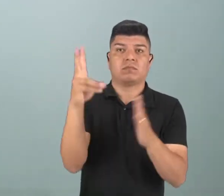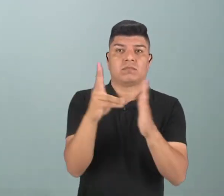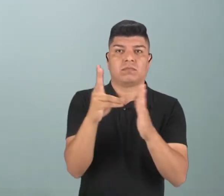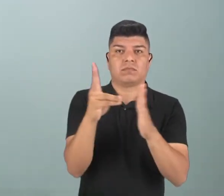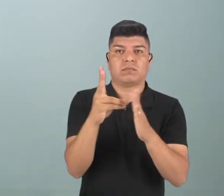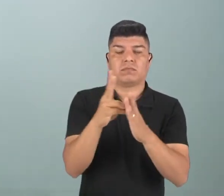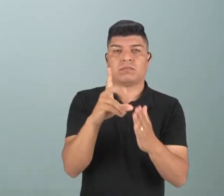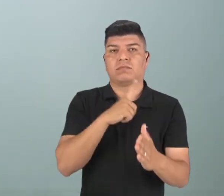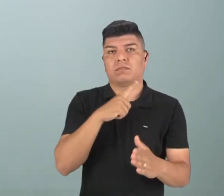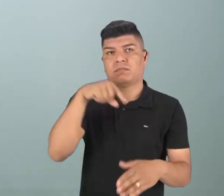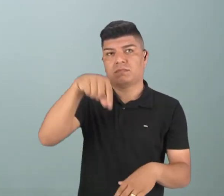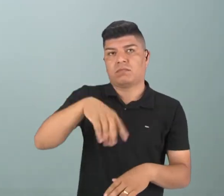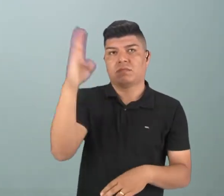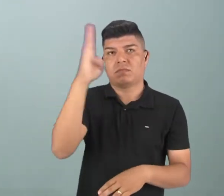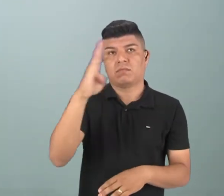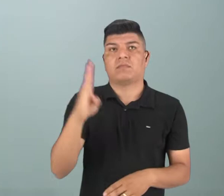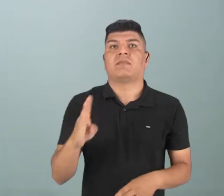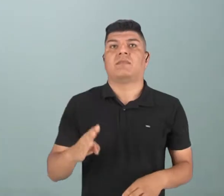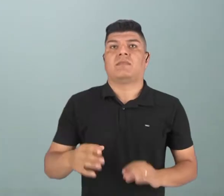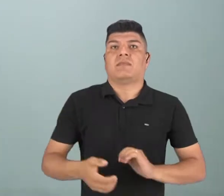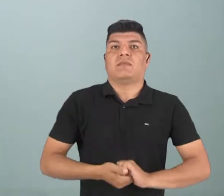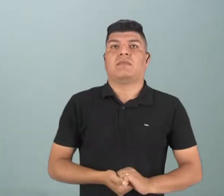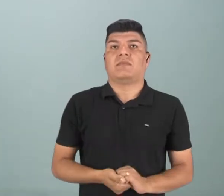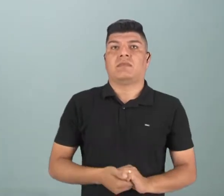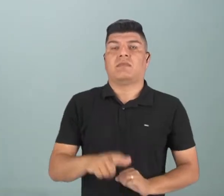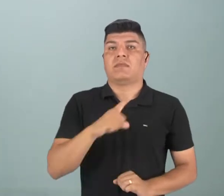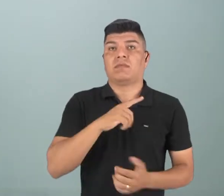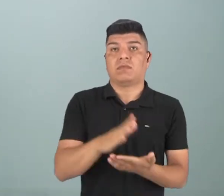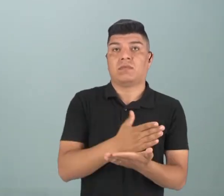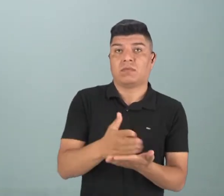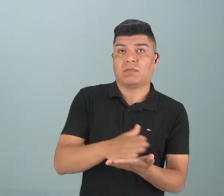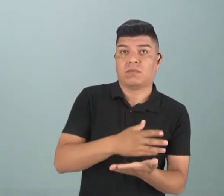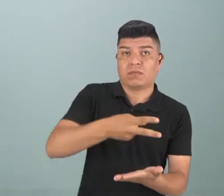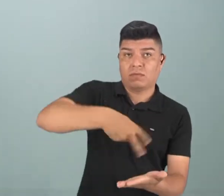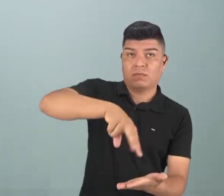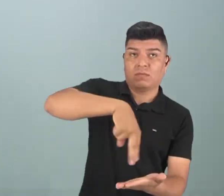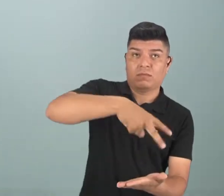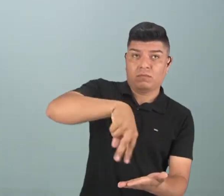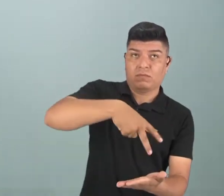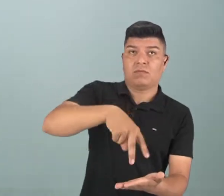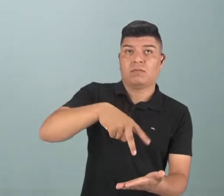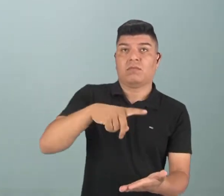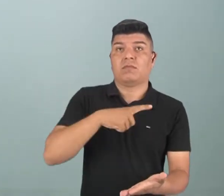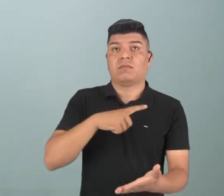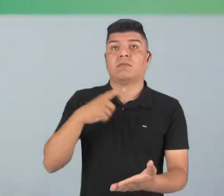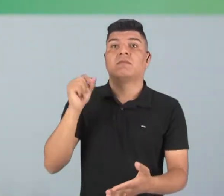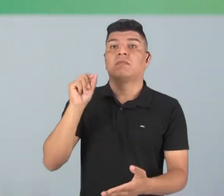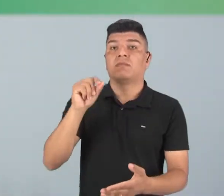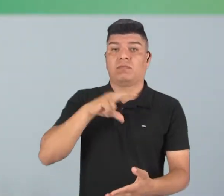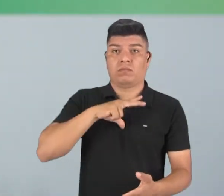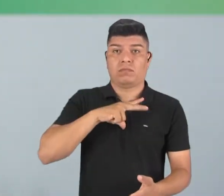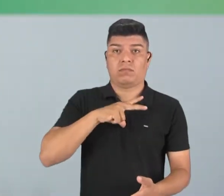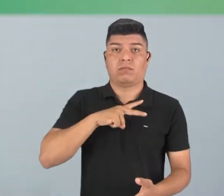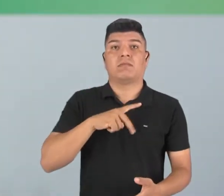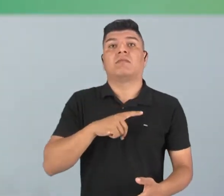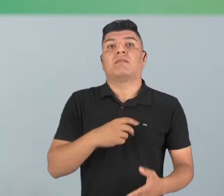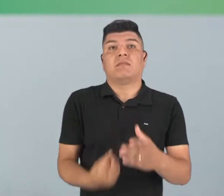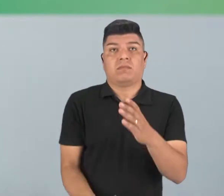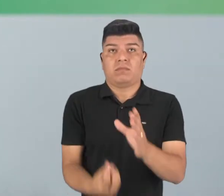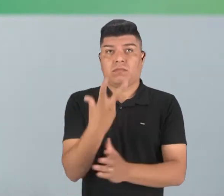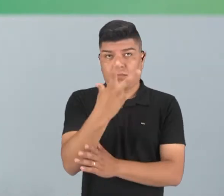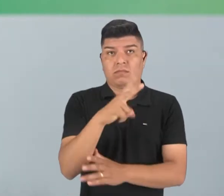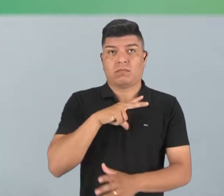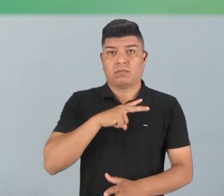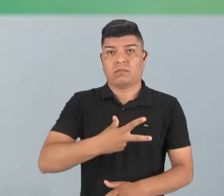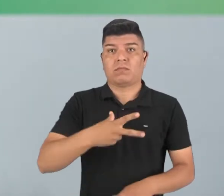nós temos aqui no Brasil. E nós temos também algumas danças típicas que vêm de Portugal, né? A origem